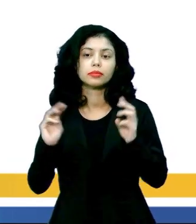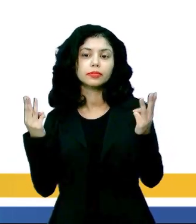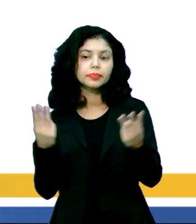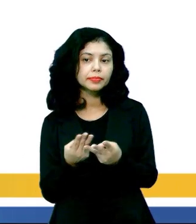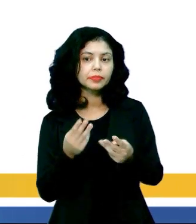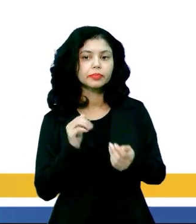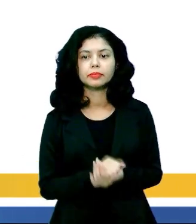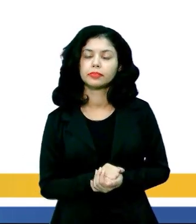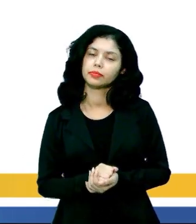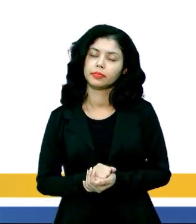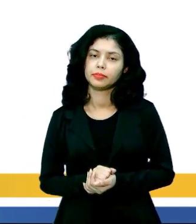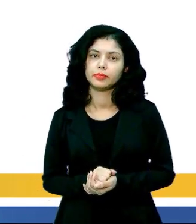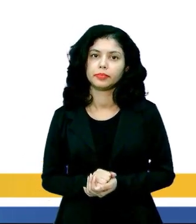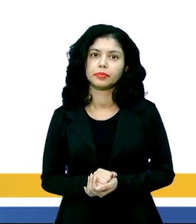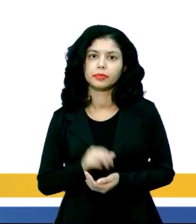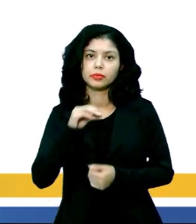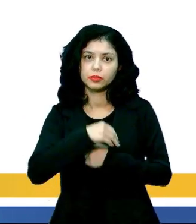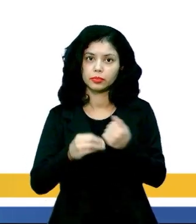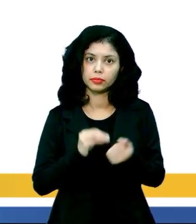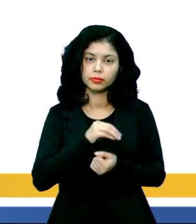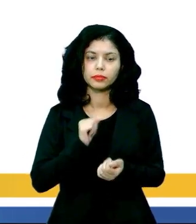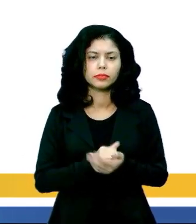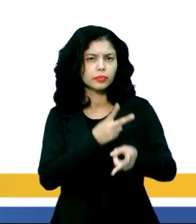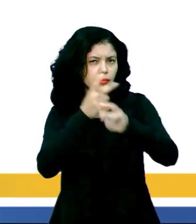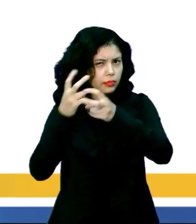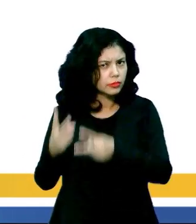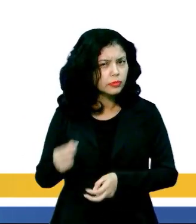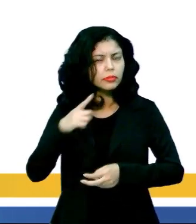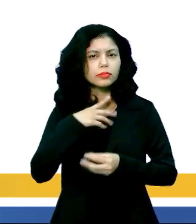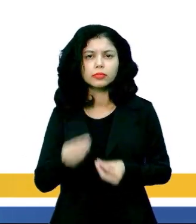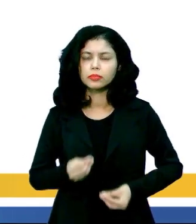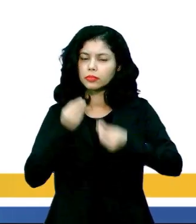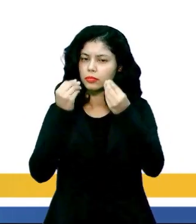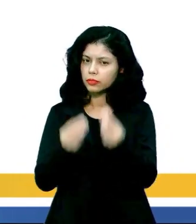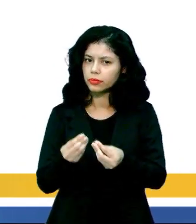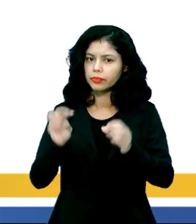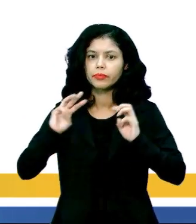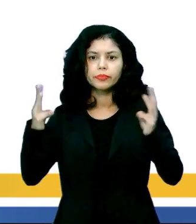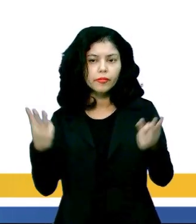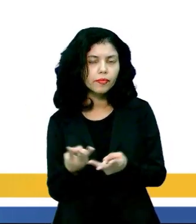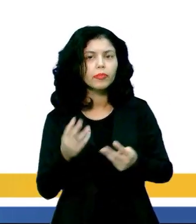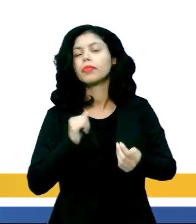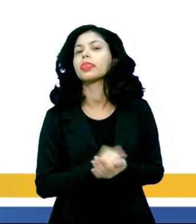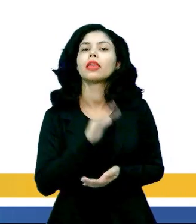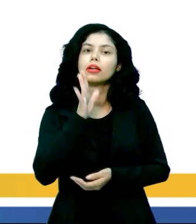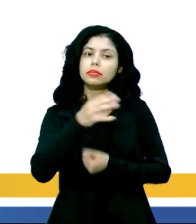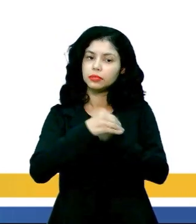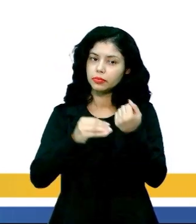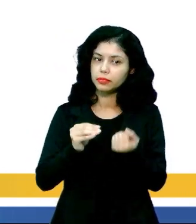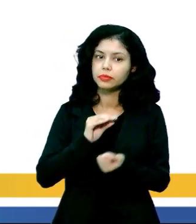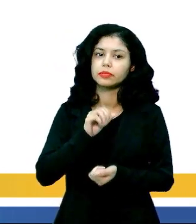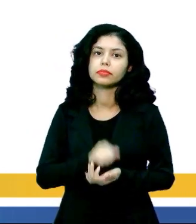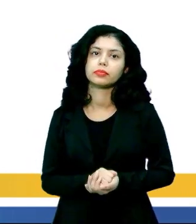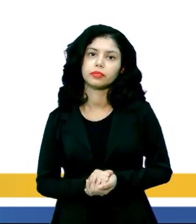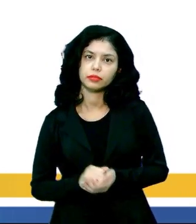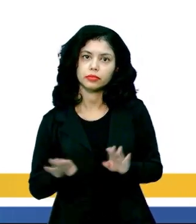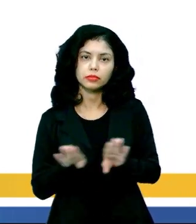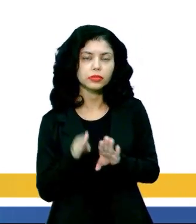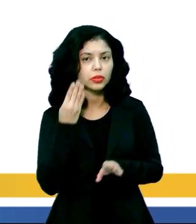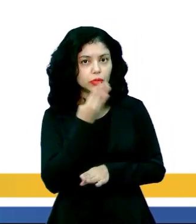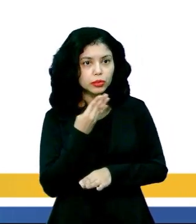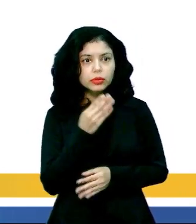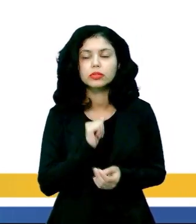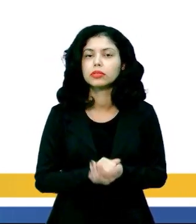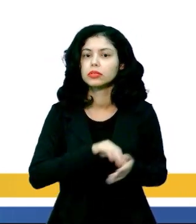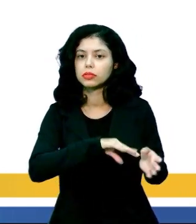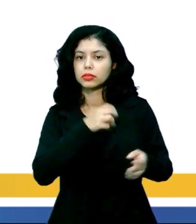gramas. E o que é Mzão? Massa molecular. Perceba que a questão deu para a gente a massa molecular. Ela já está dizendo que a massa molecular do